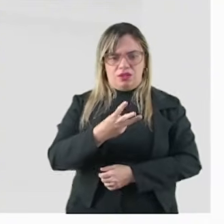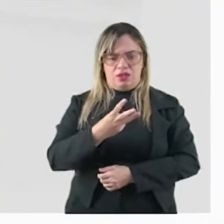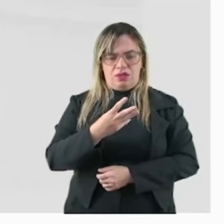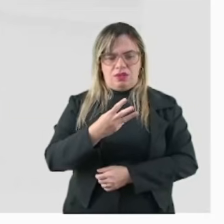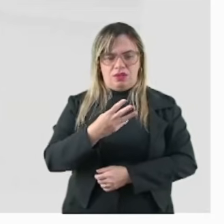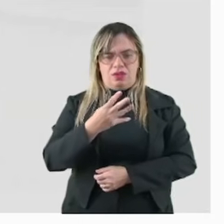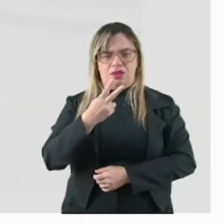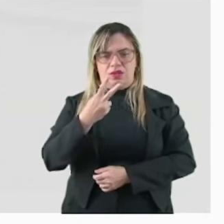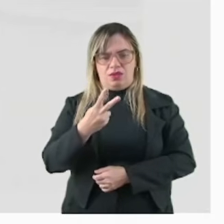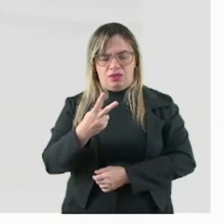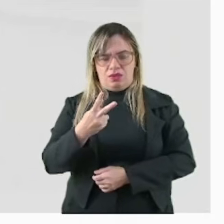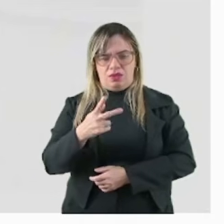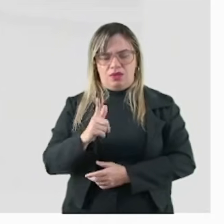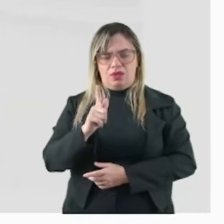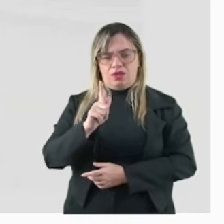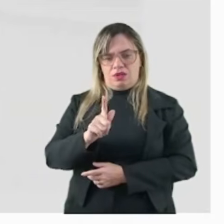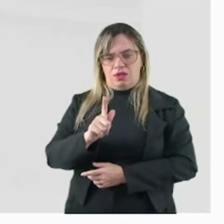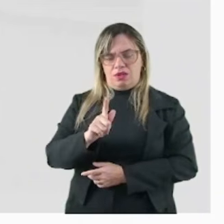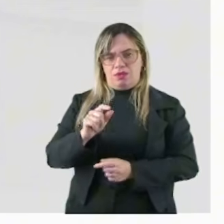342 gramas